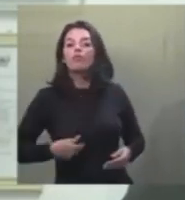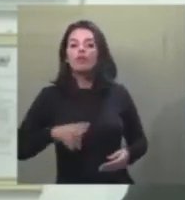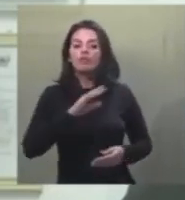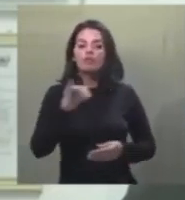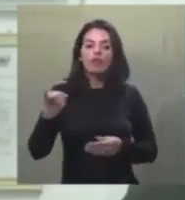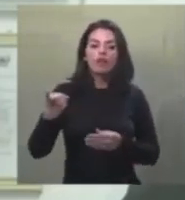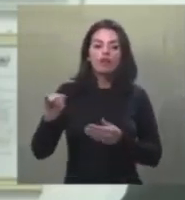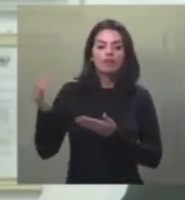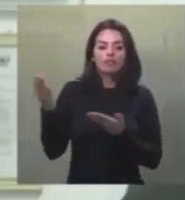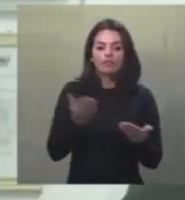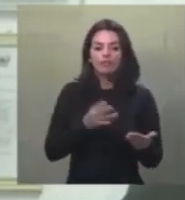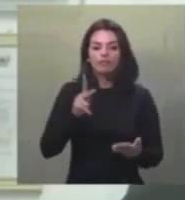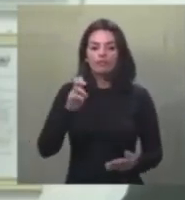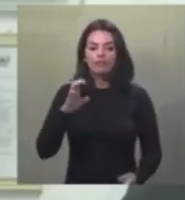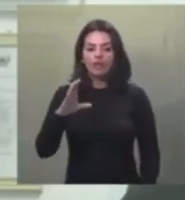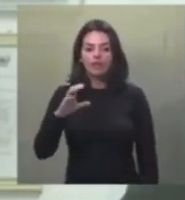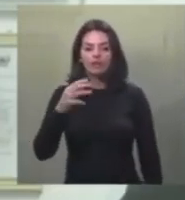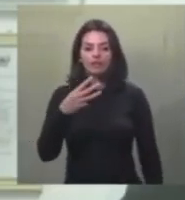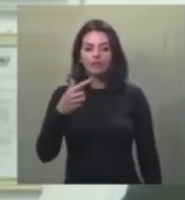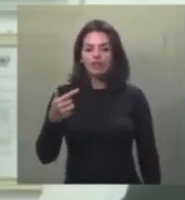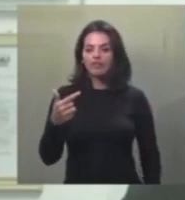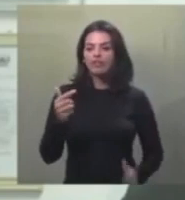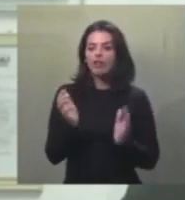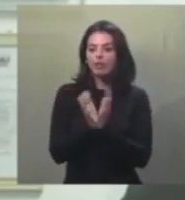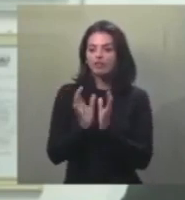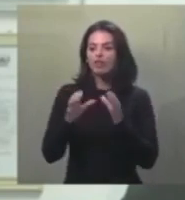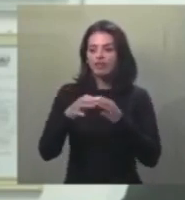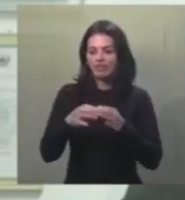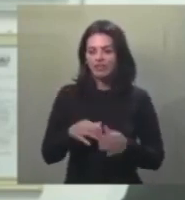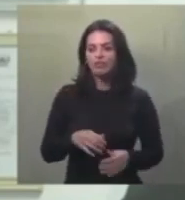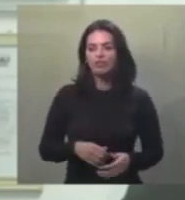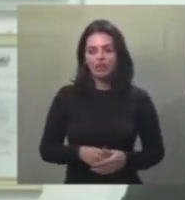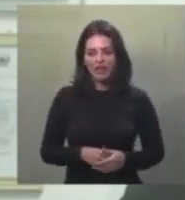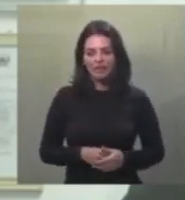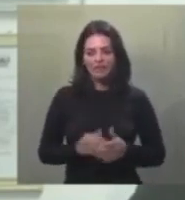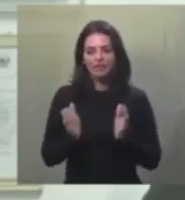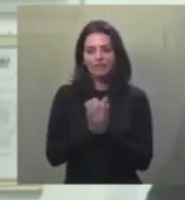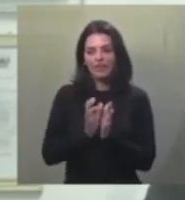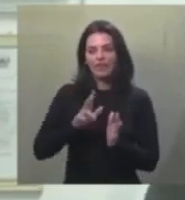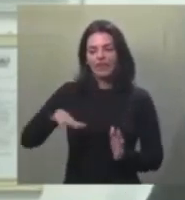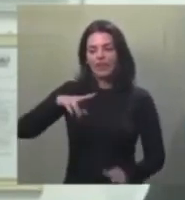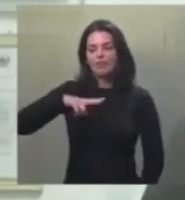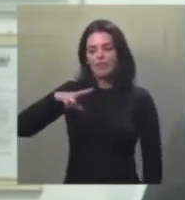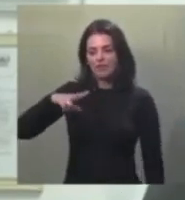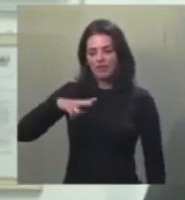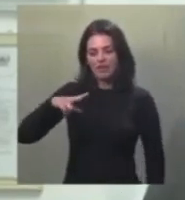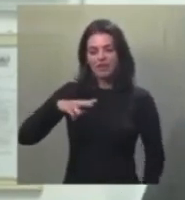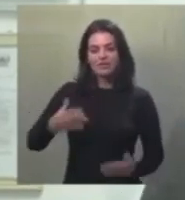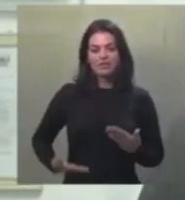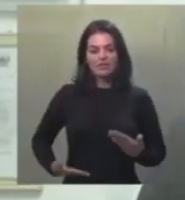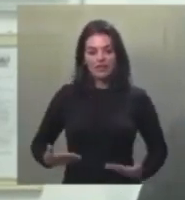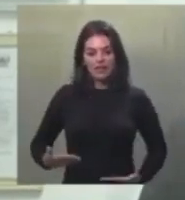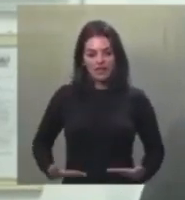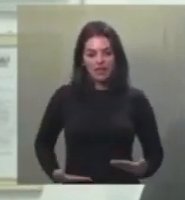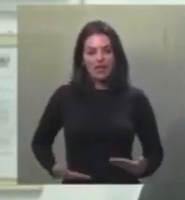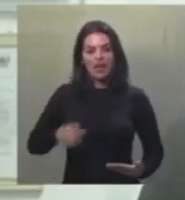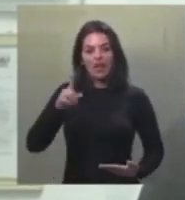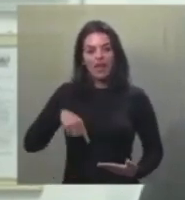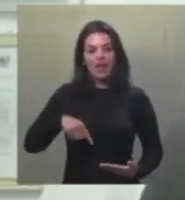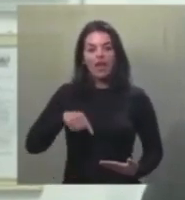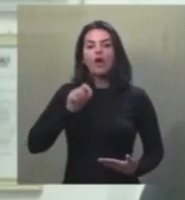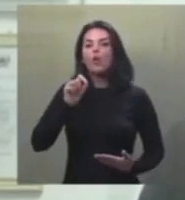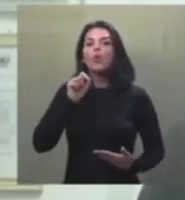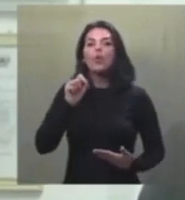aquela PEC que faz com que a privatização da prestação do serviço público seja interesse do governo. Então, ele vai manter no